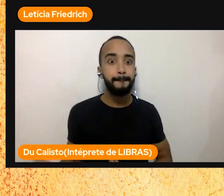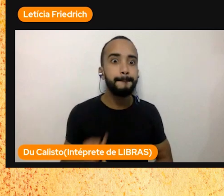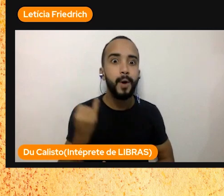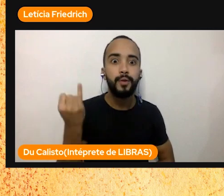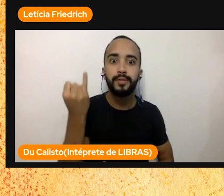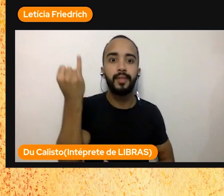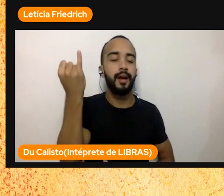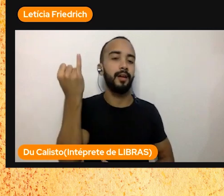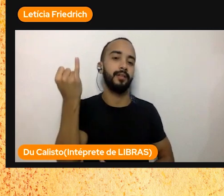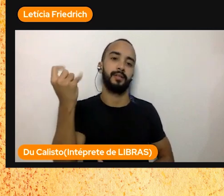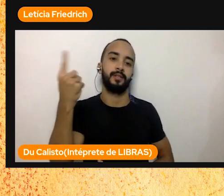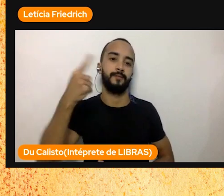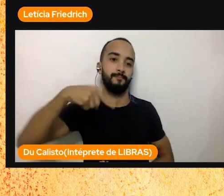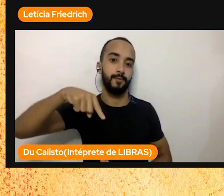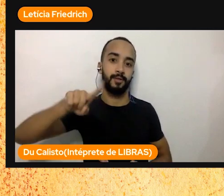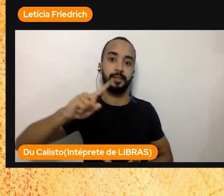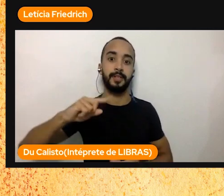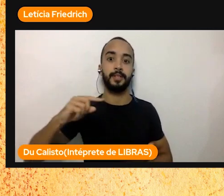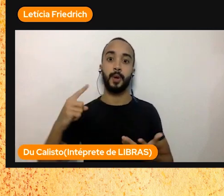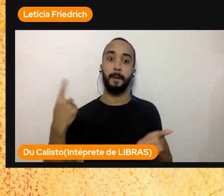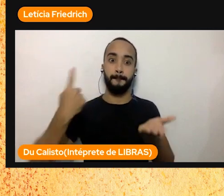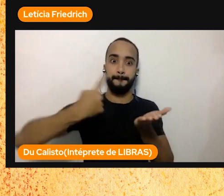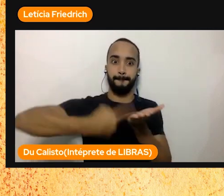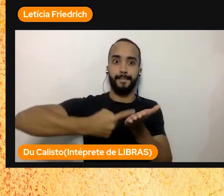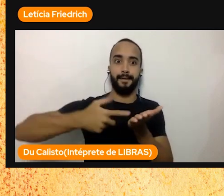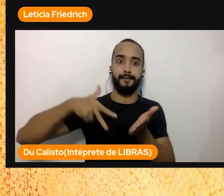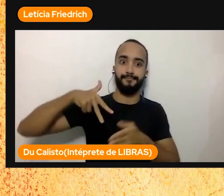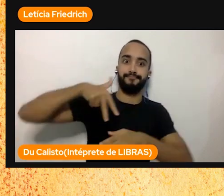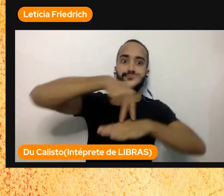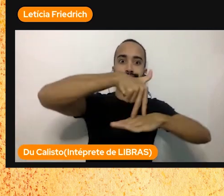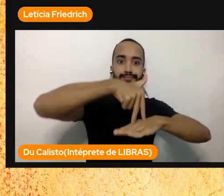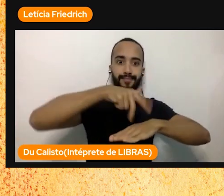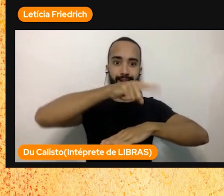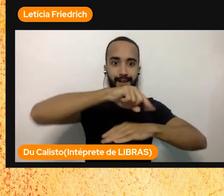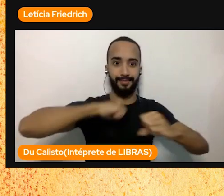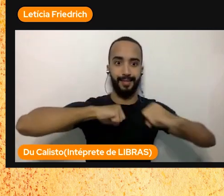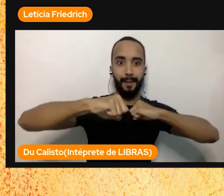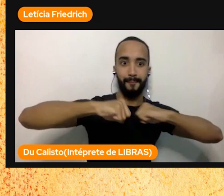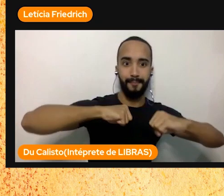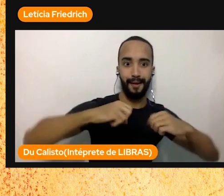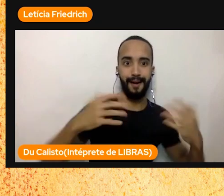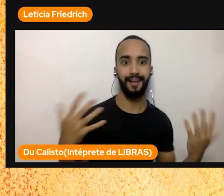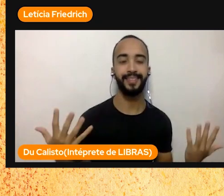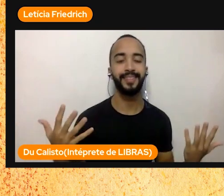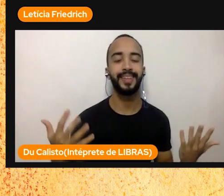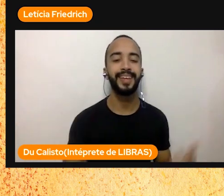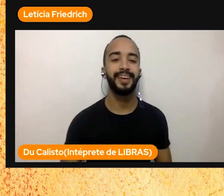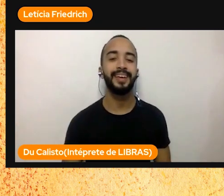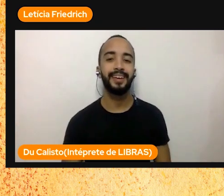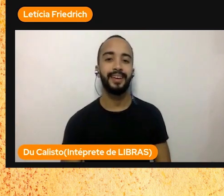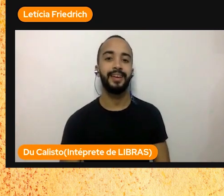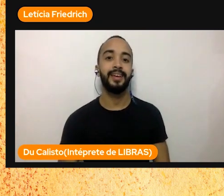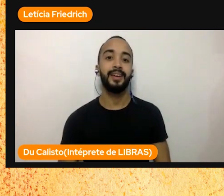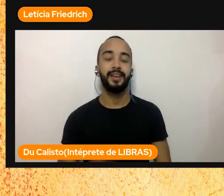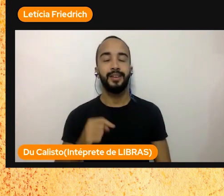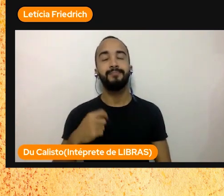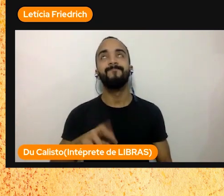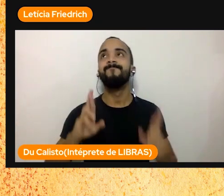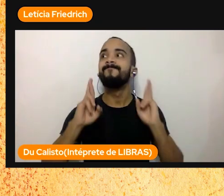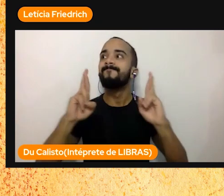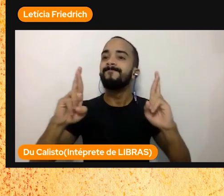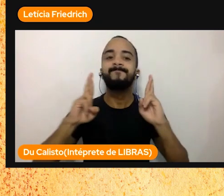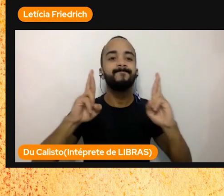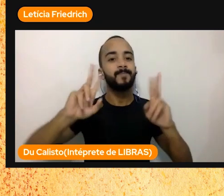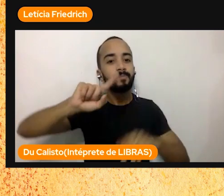filmes, esses debates. Eu espero que a gente, em outras oportunidades, possam estar presencial, fazer essa mesa, todo mundo junto, trazer Letícia